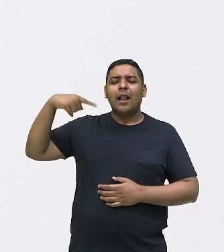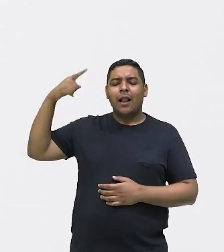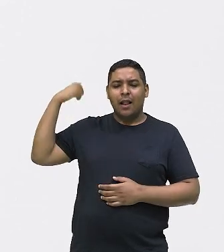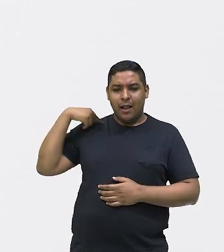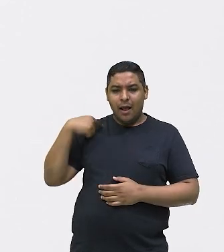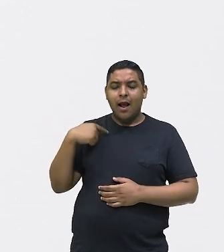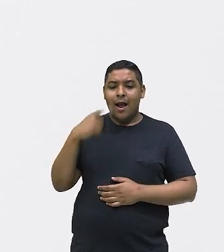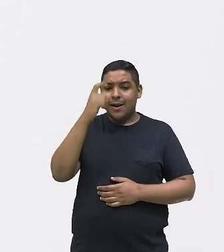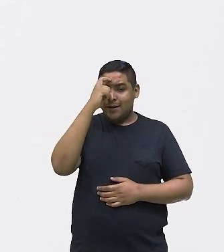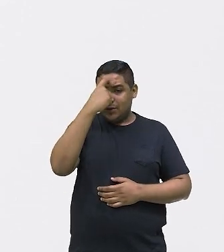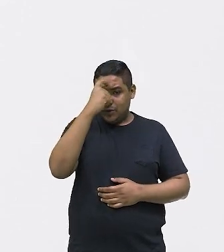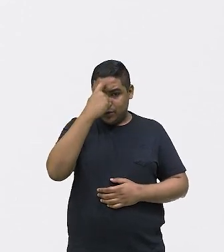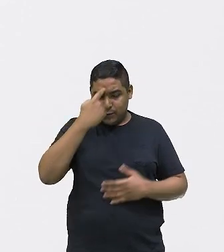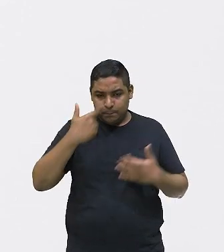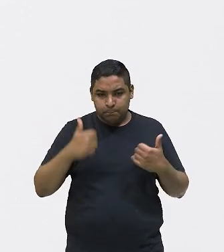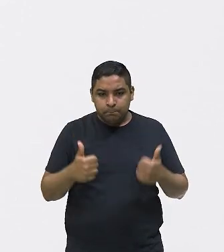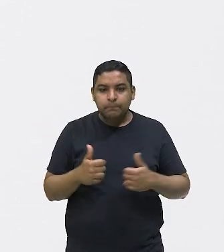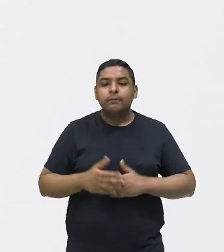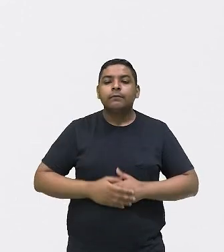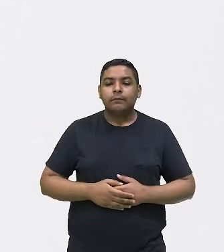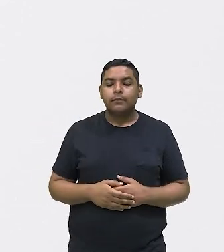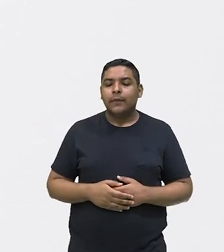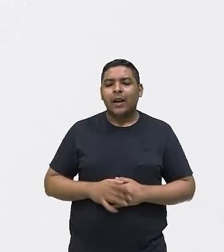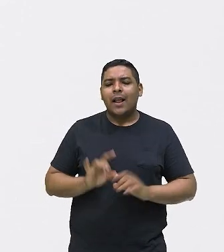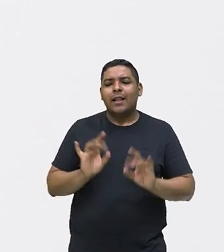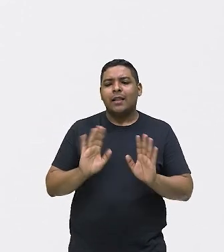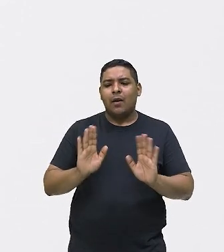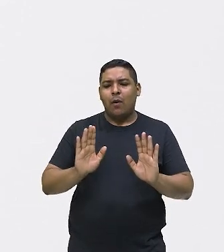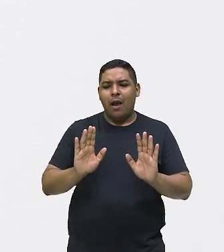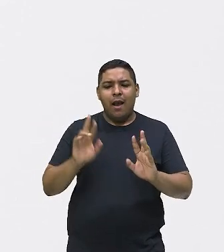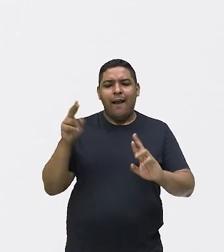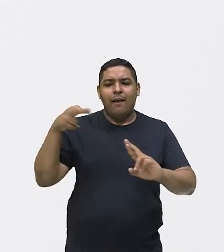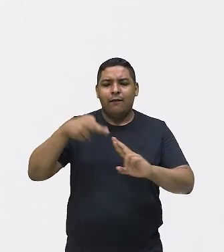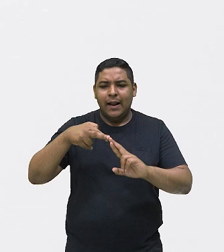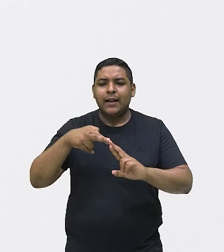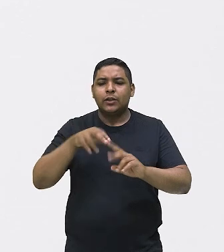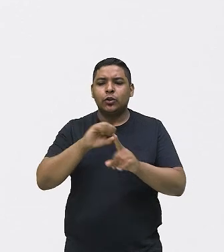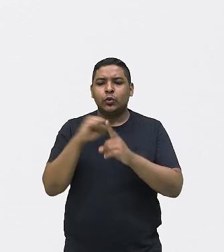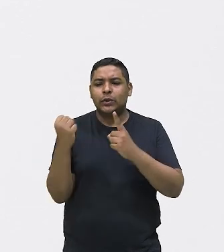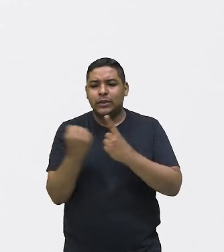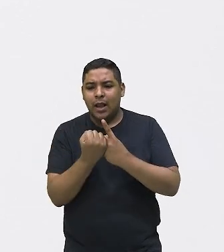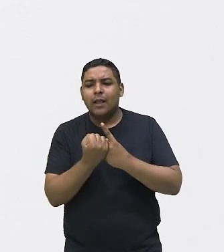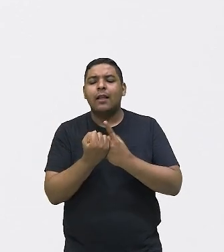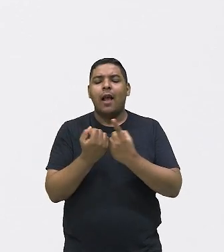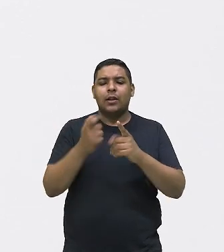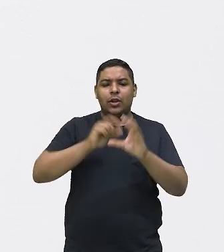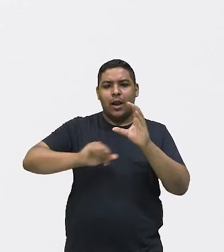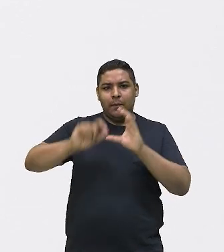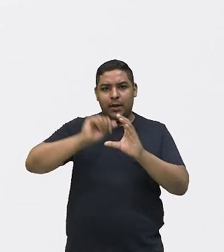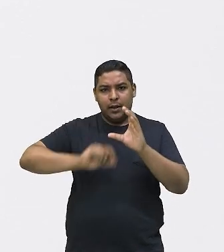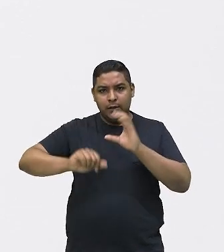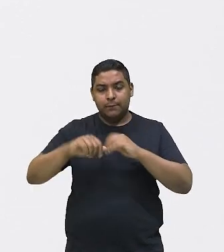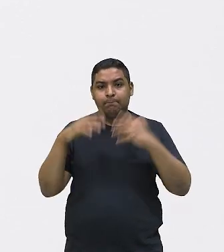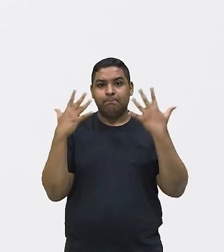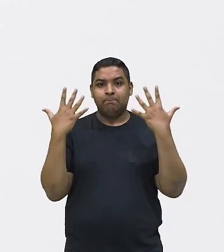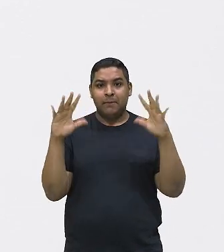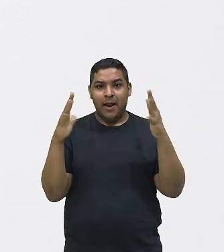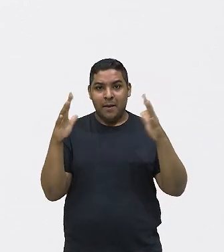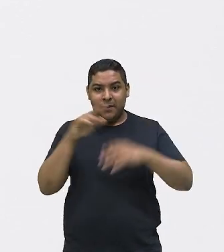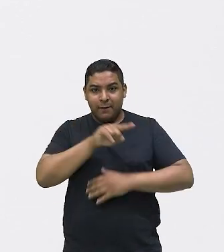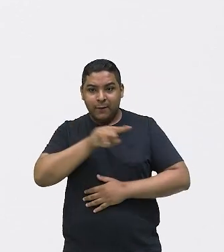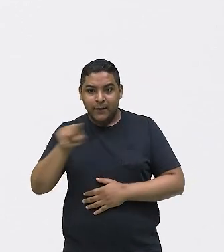lá da Índia. Então, não se refere à sociedade capitalista. Parabéns a vocês que